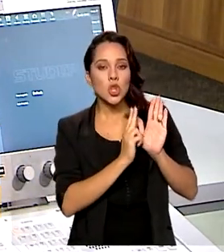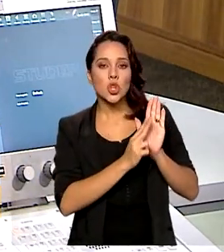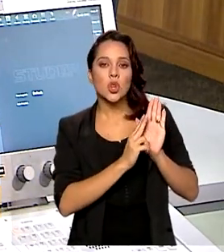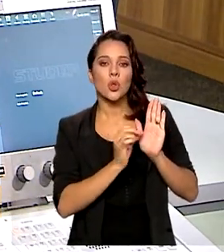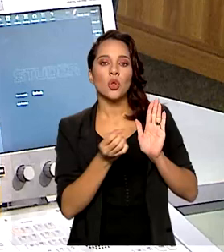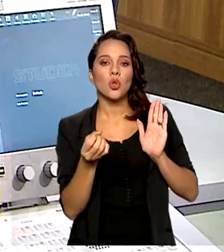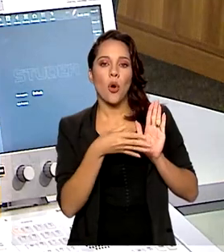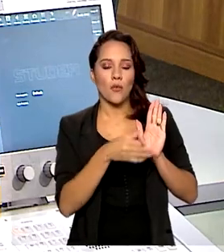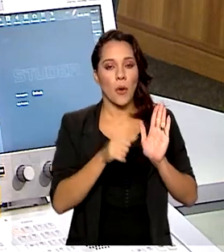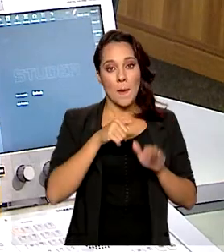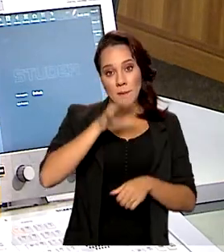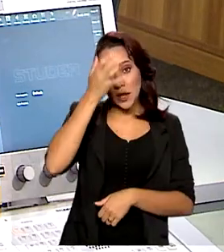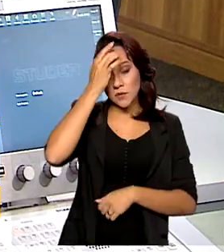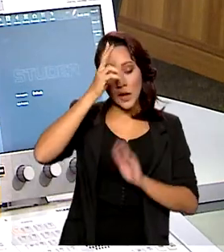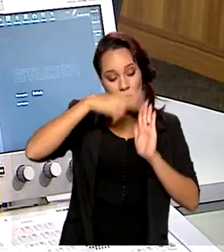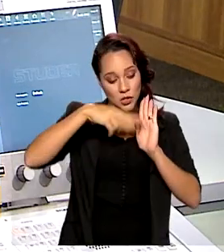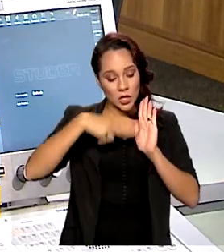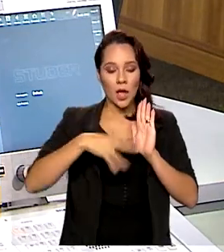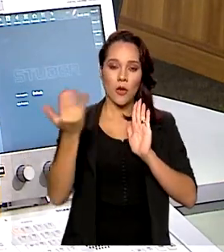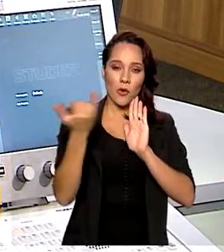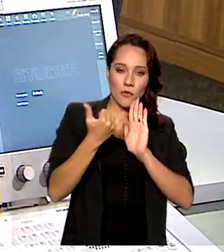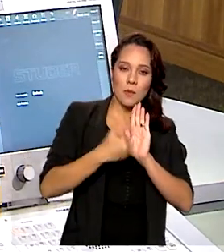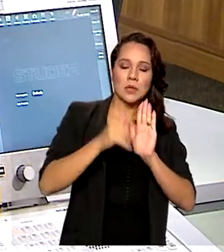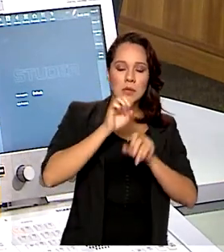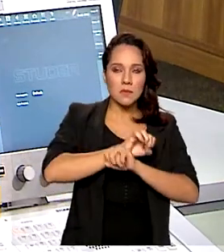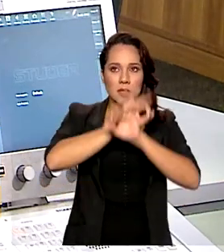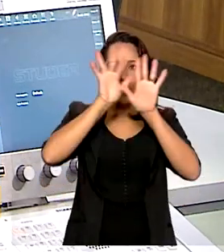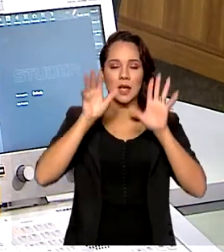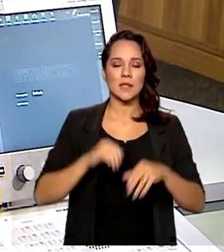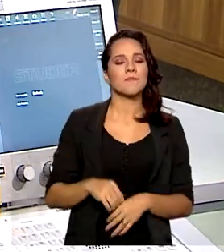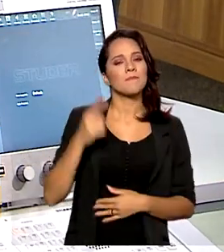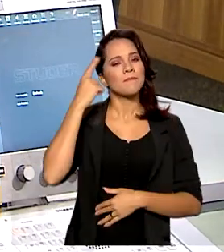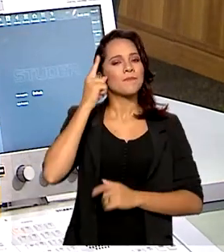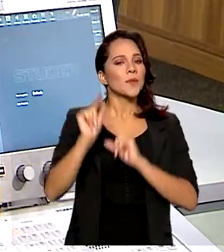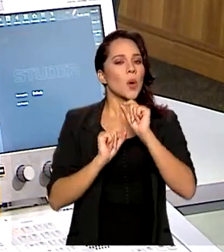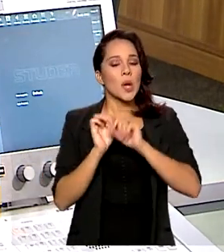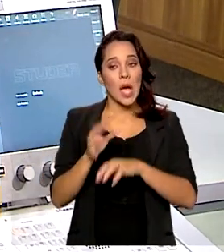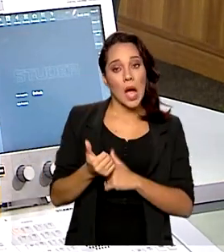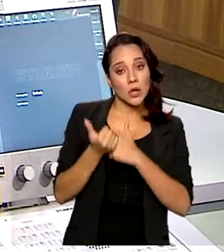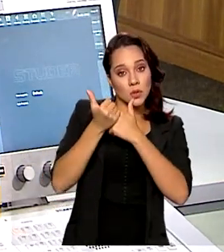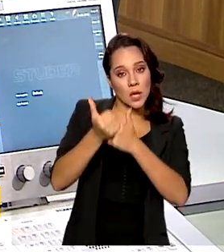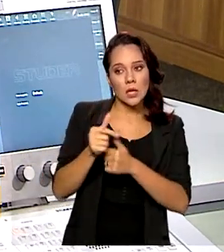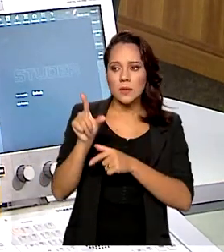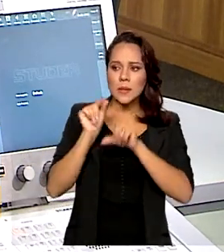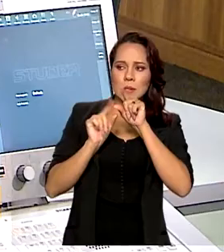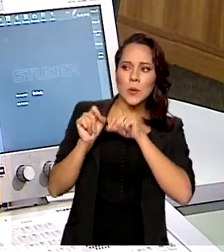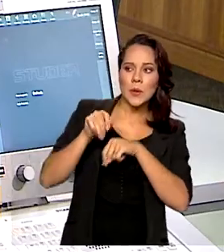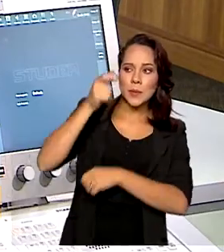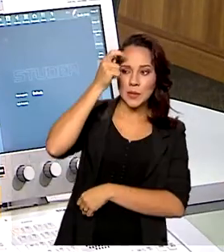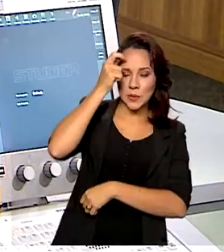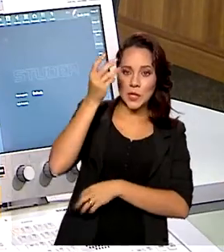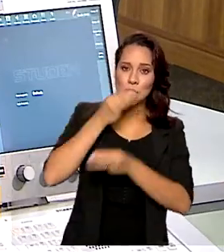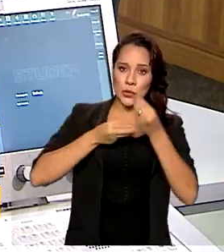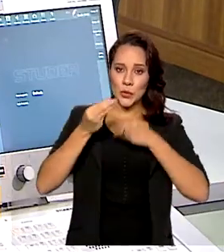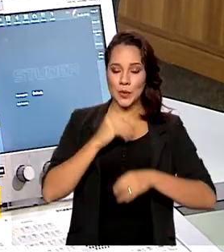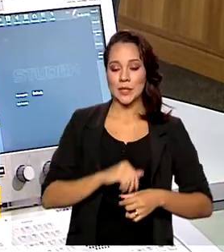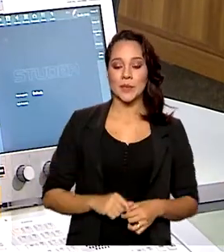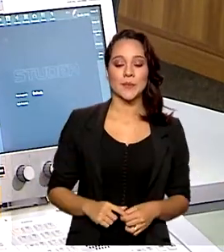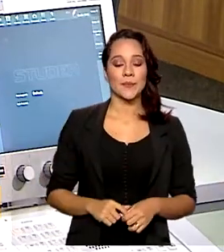rótulos, mais fáceis de ler e com informações mais claras. A ideia é auxiliar a escolha mais consciente de